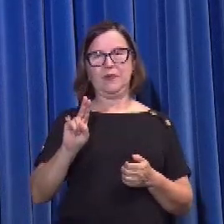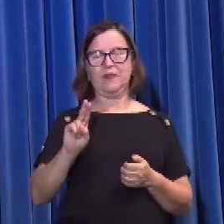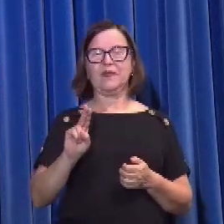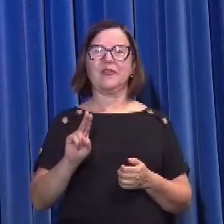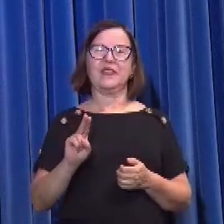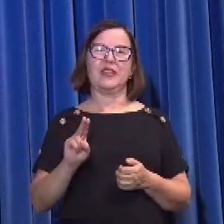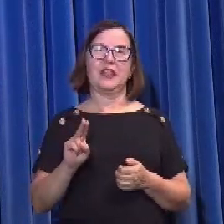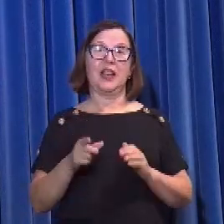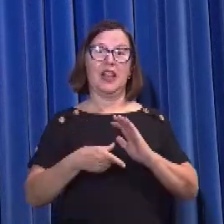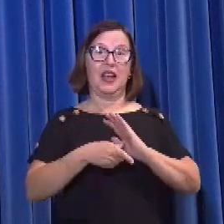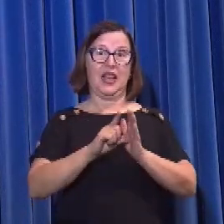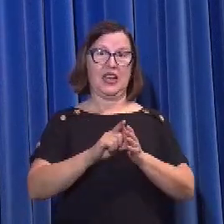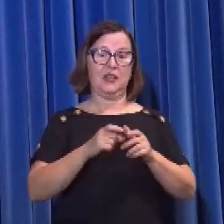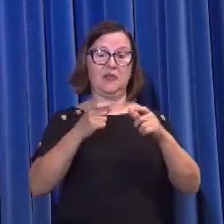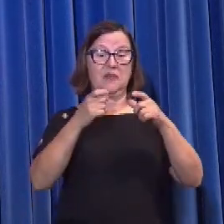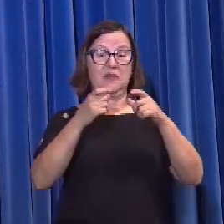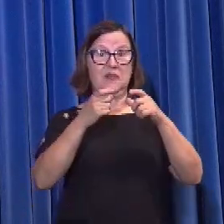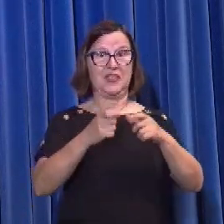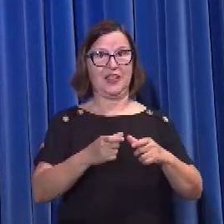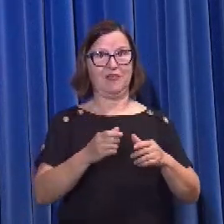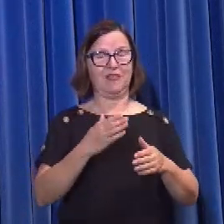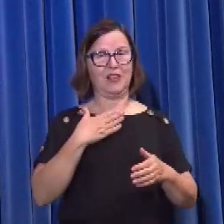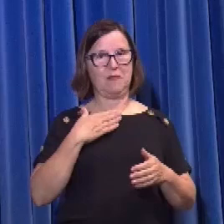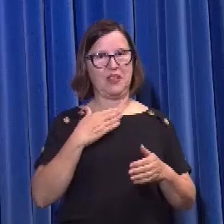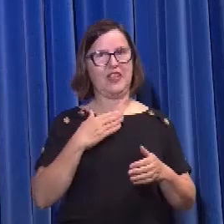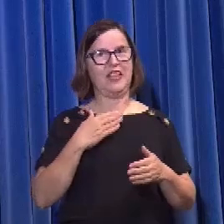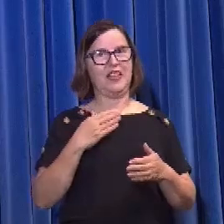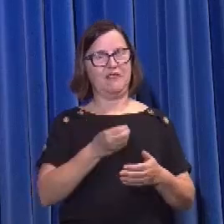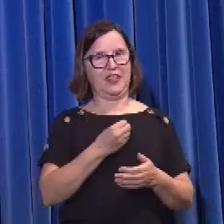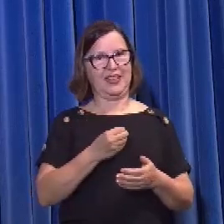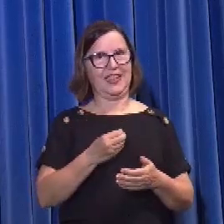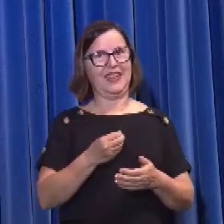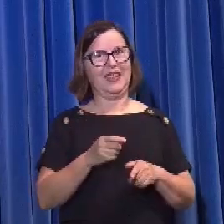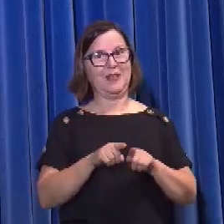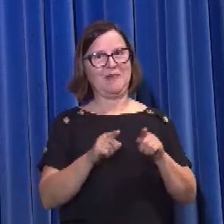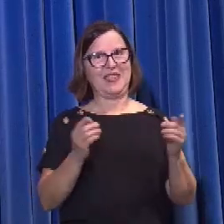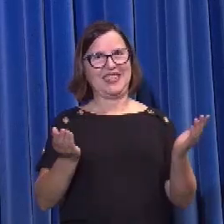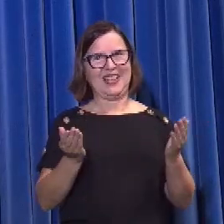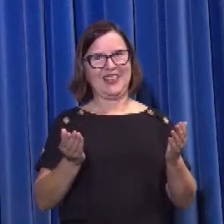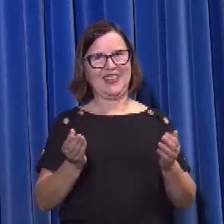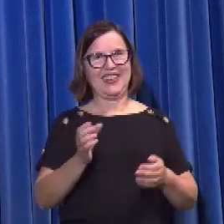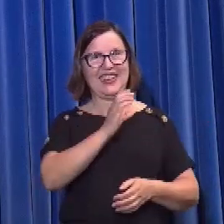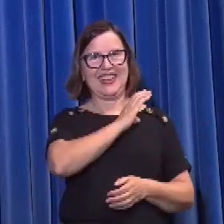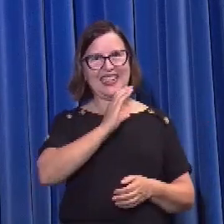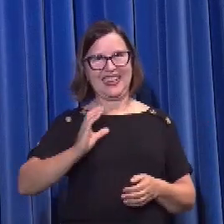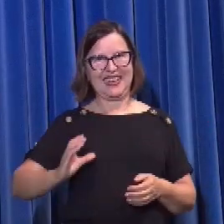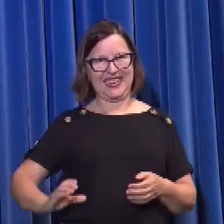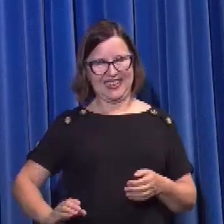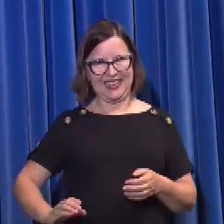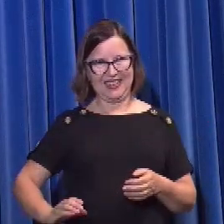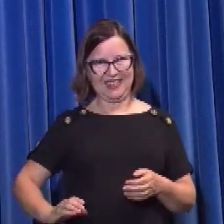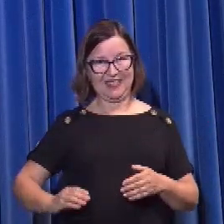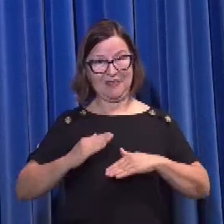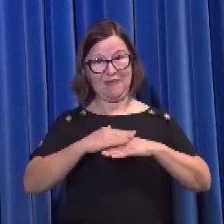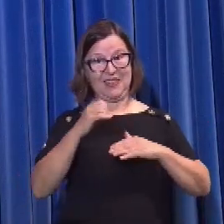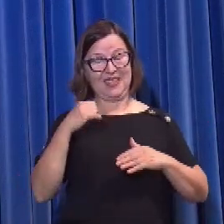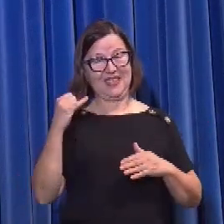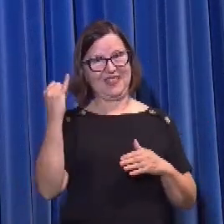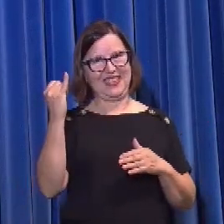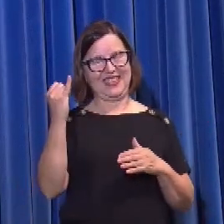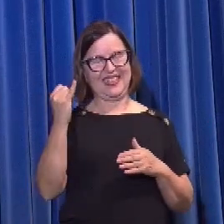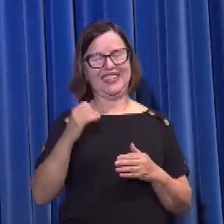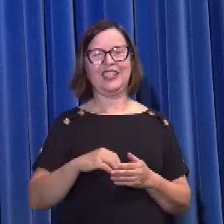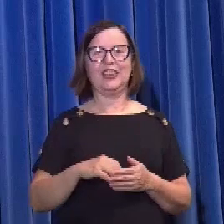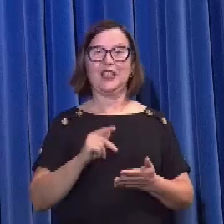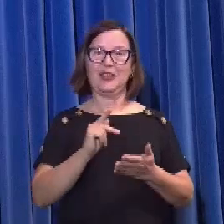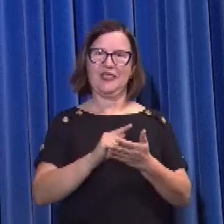quê? Para que Cristo seja o centro. O verdadeiro cristão, aquele que nasceu de novo,